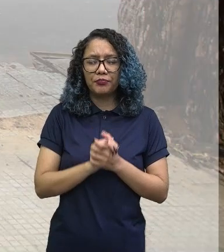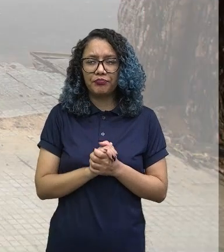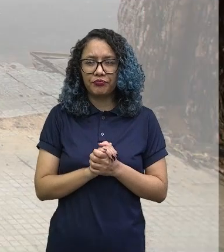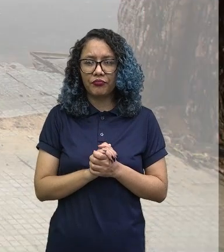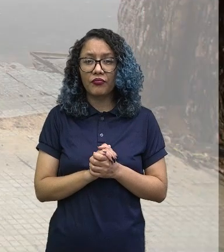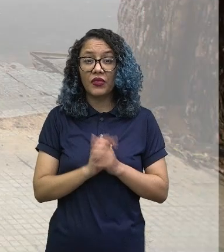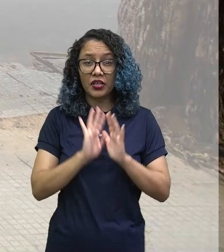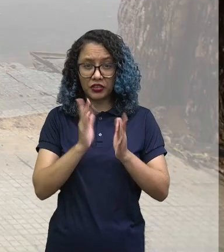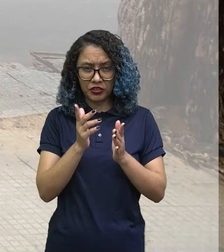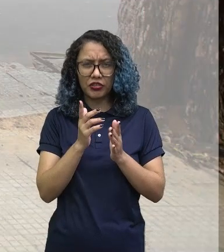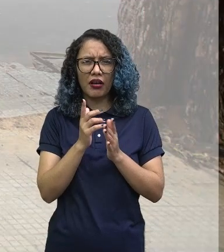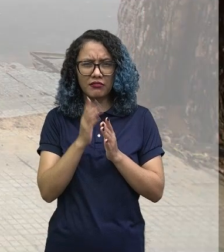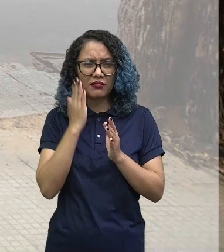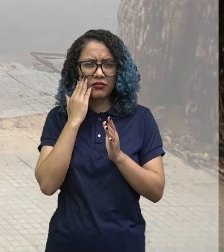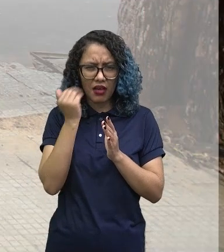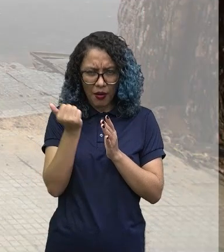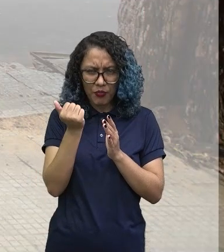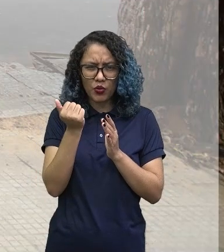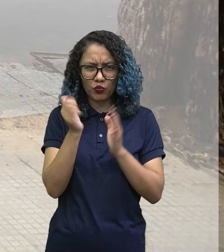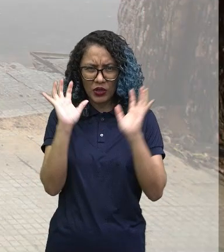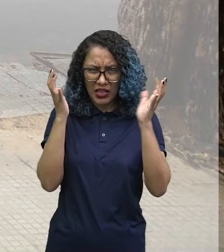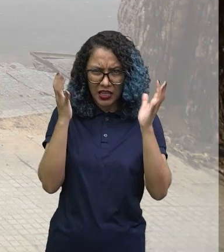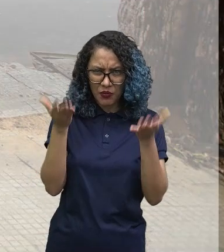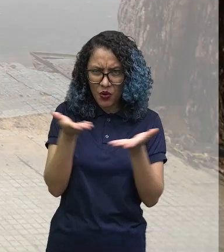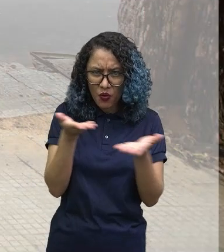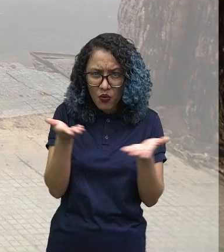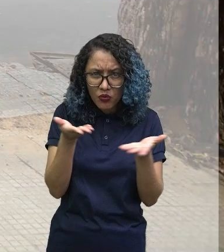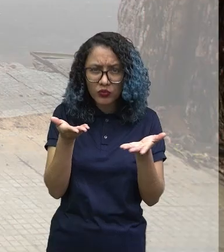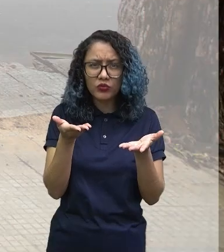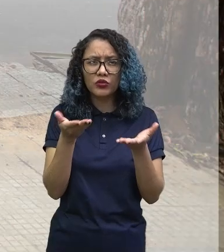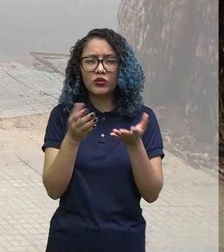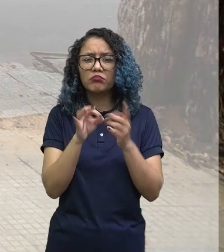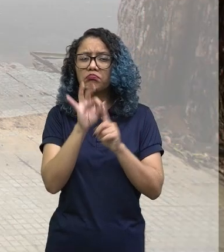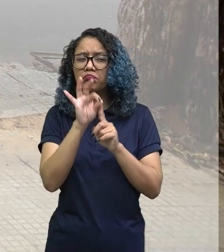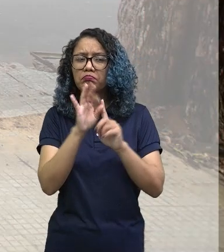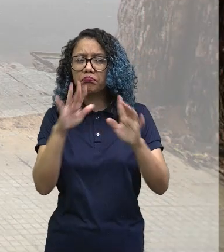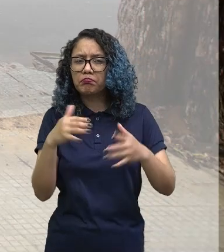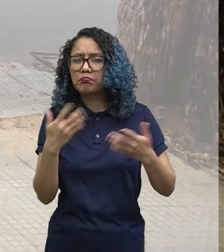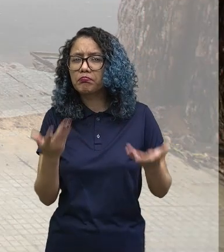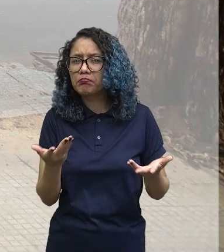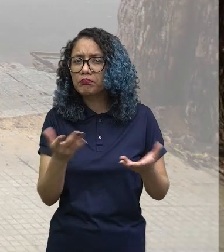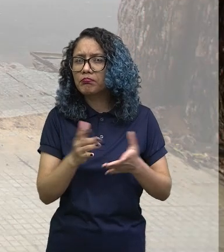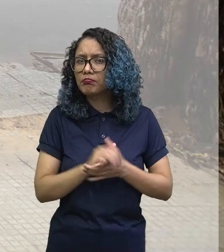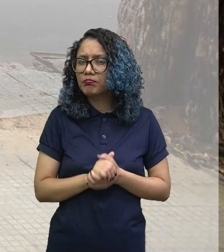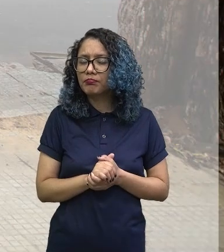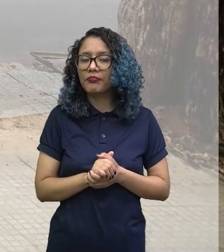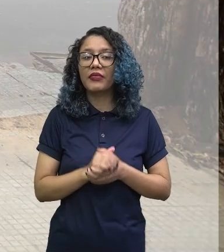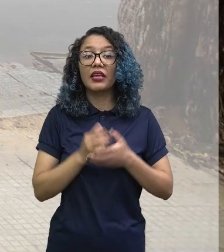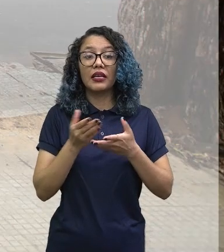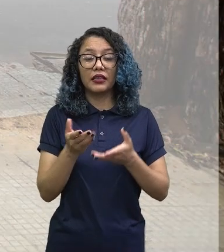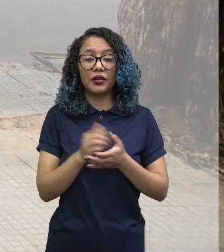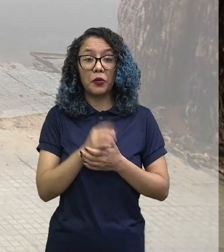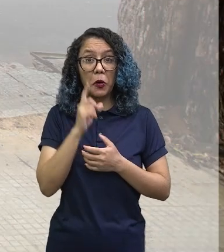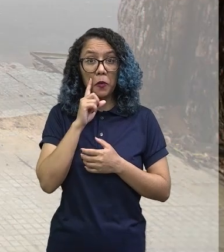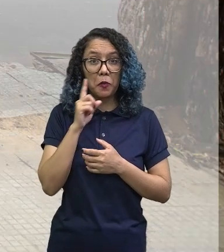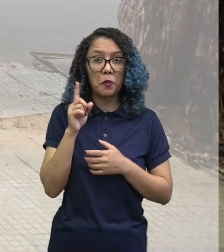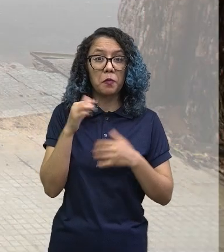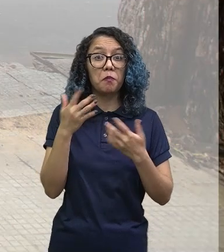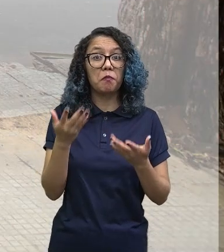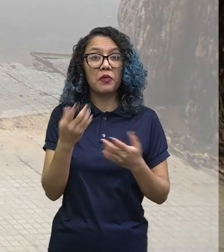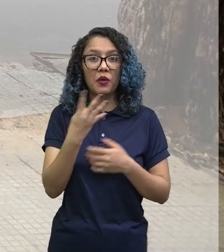viu a previsão do tempo? Hoje. E qual era essa temperatura? Aqui, nesse caso, olha